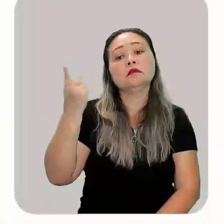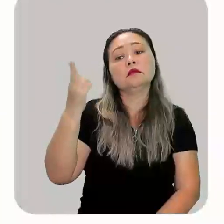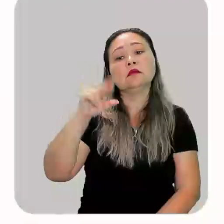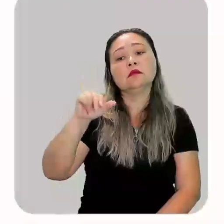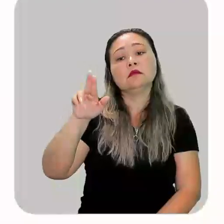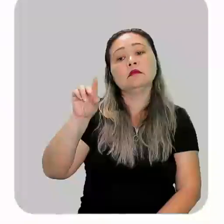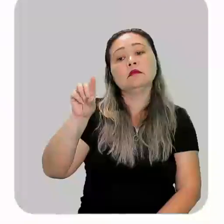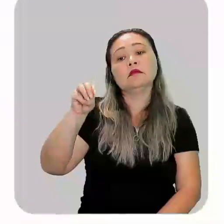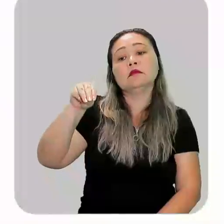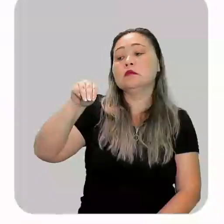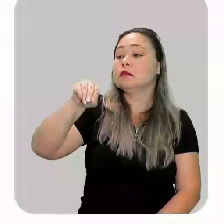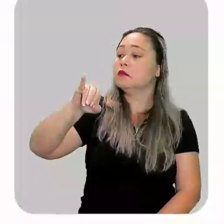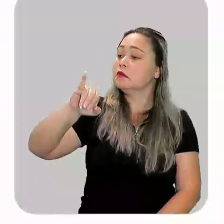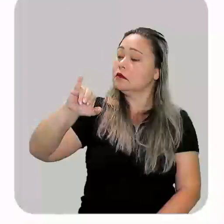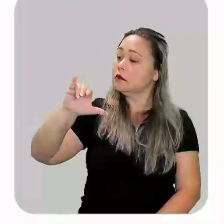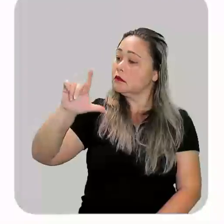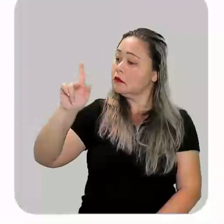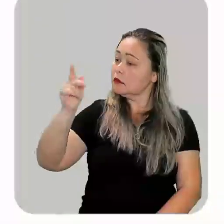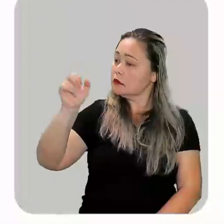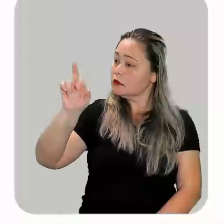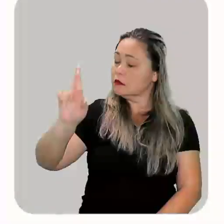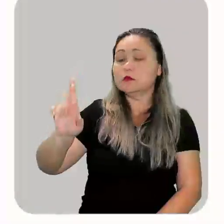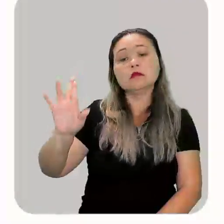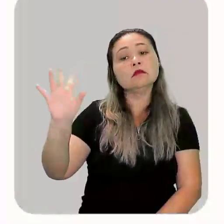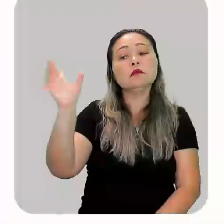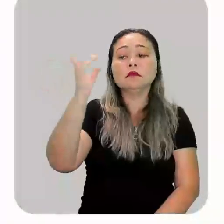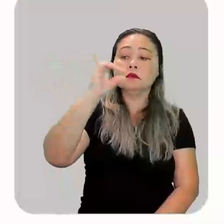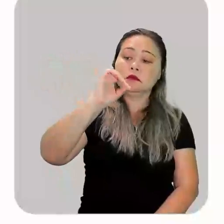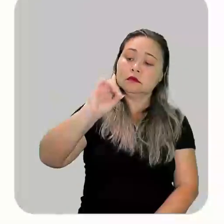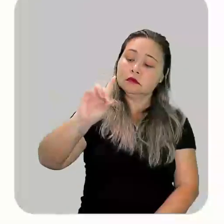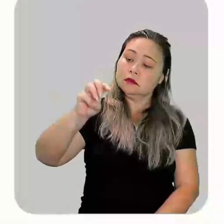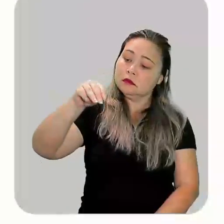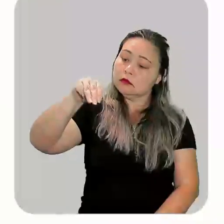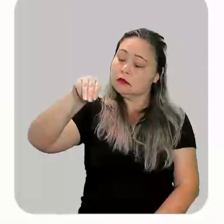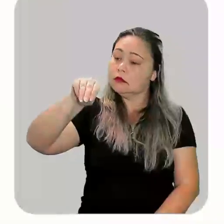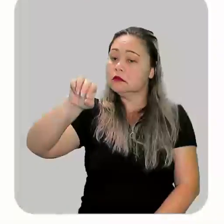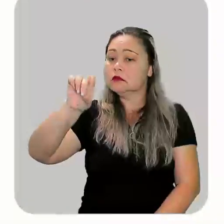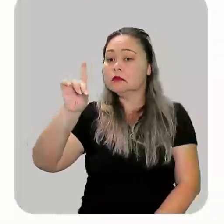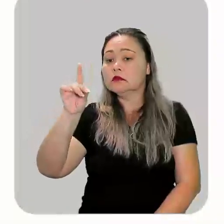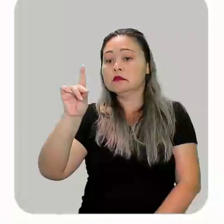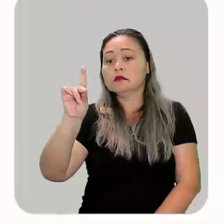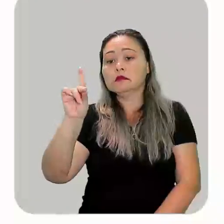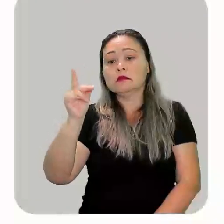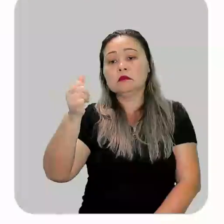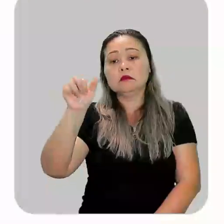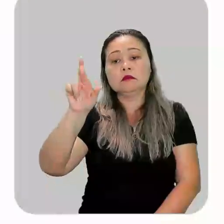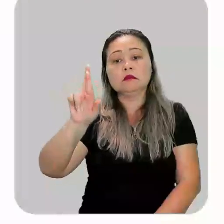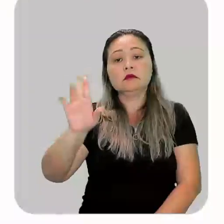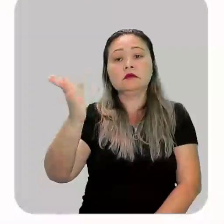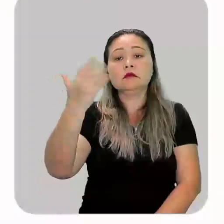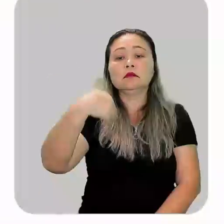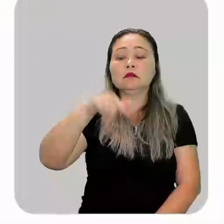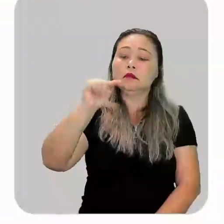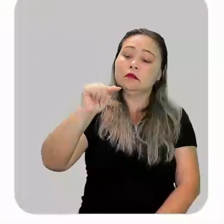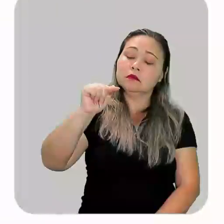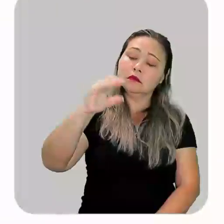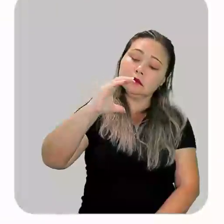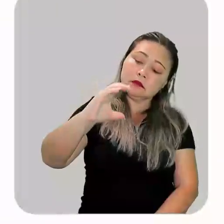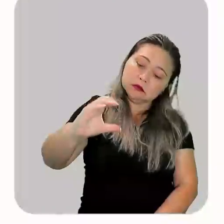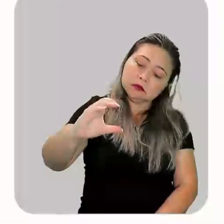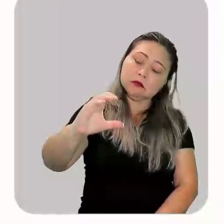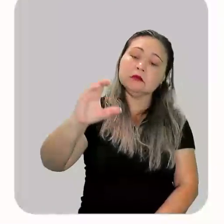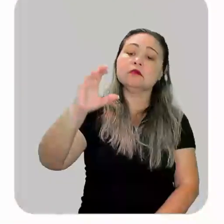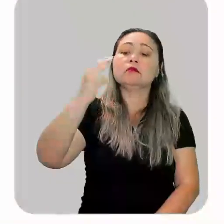de milhar. Aqui a gente vai ter a dezena de milhar. Chegamos no 7, que é a nossa centena